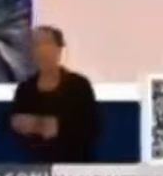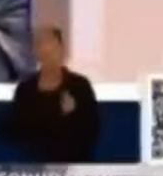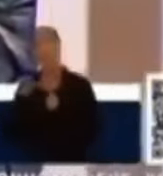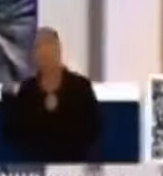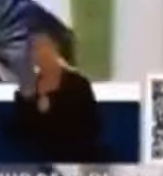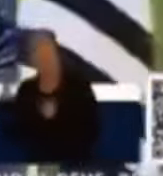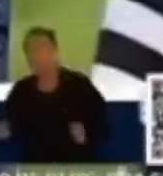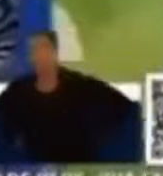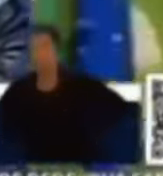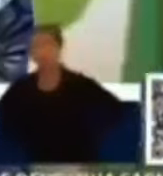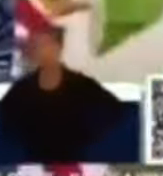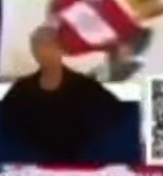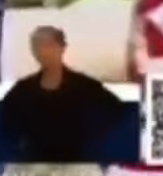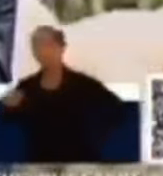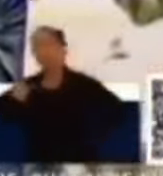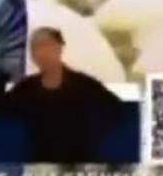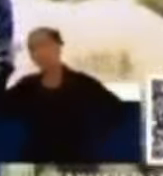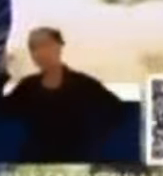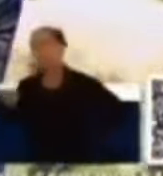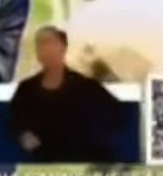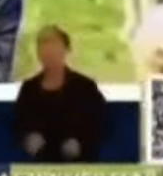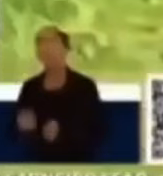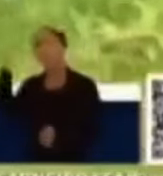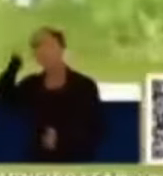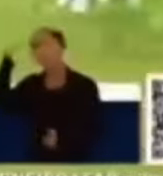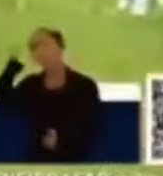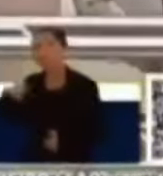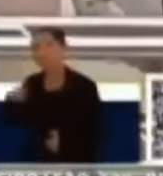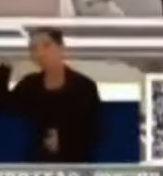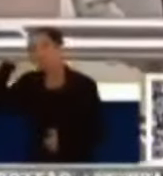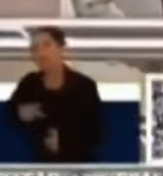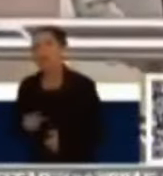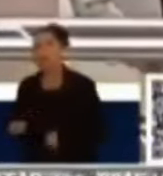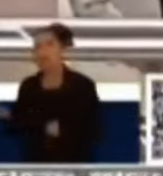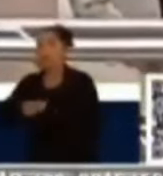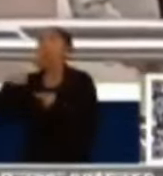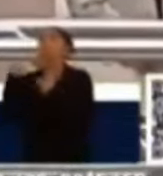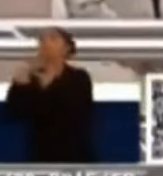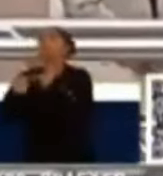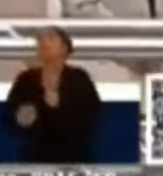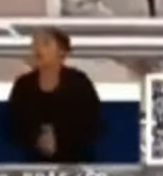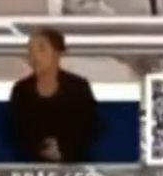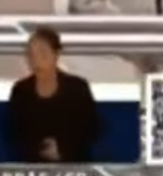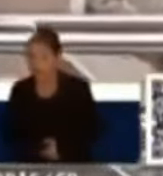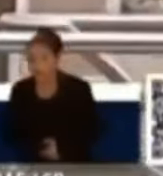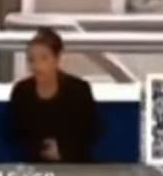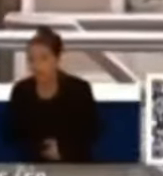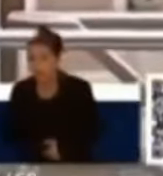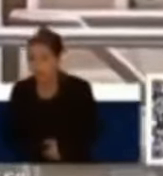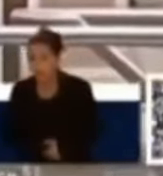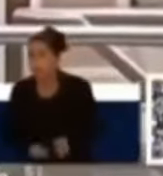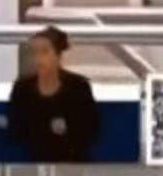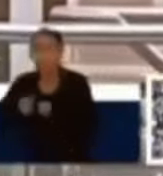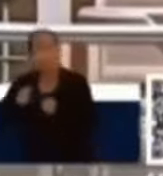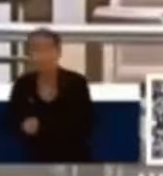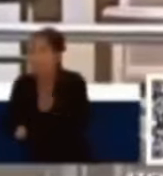tempestades, tem a mente fraca, aí quer voltar por quê? Por quê?